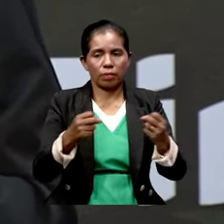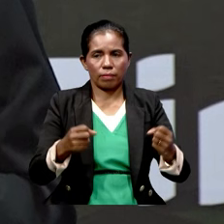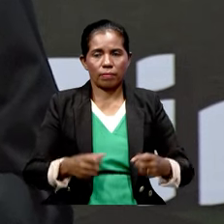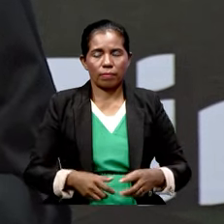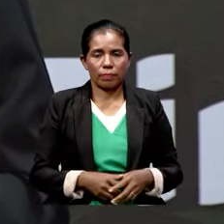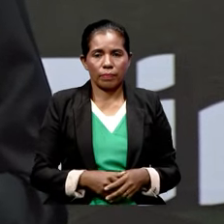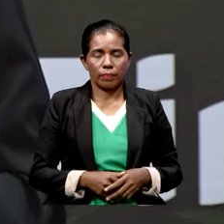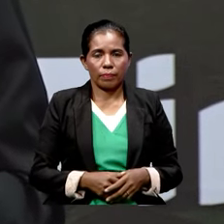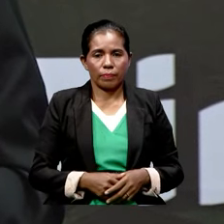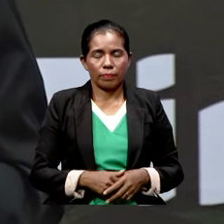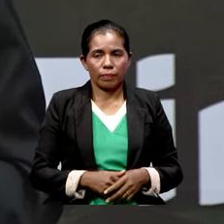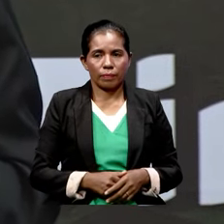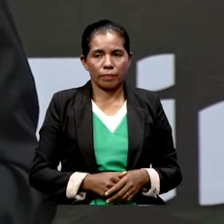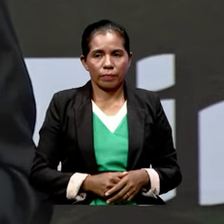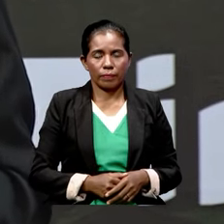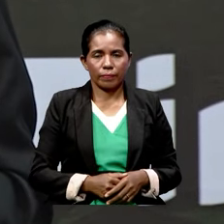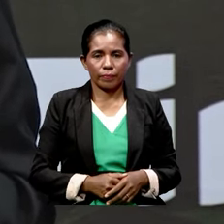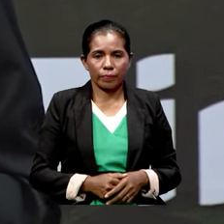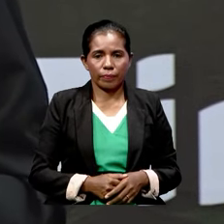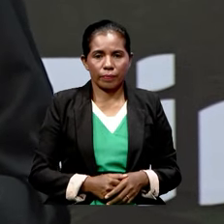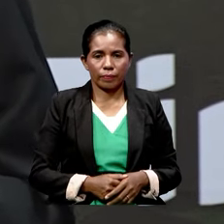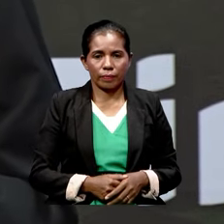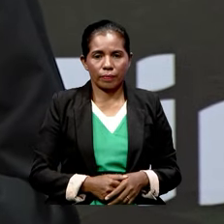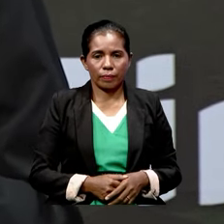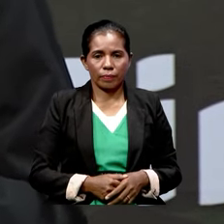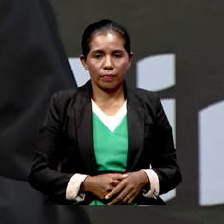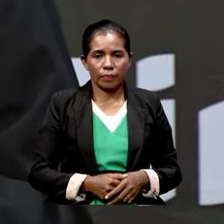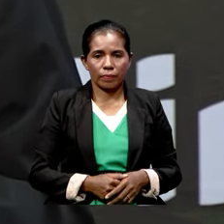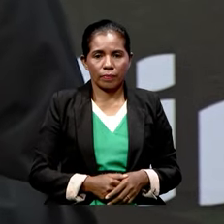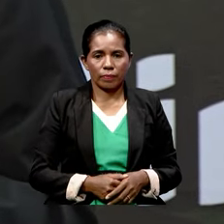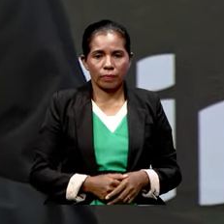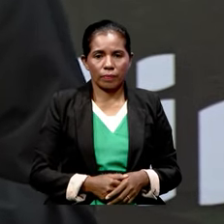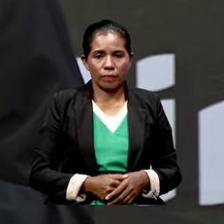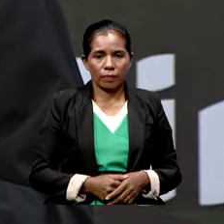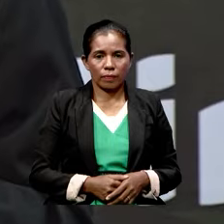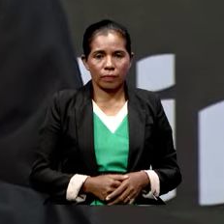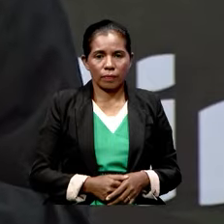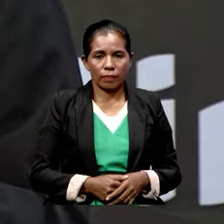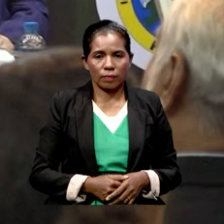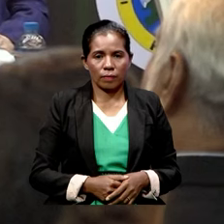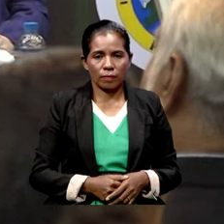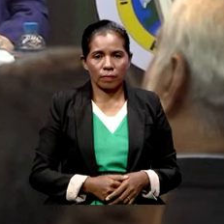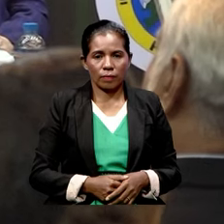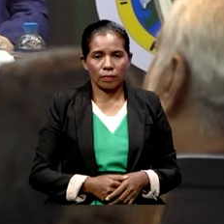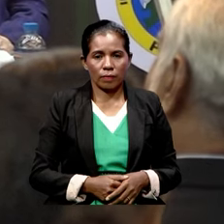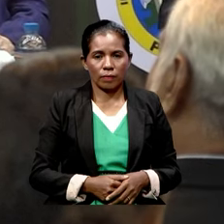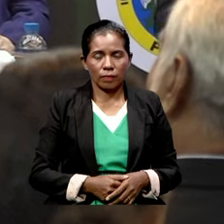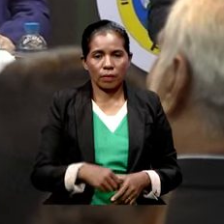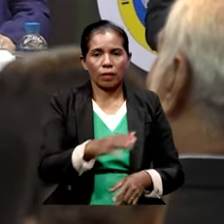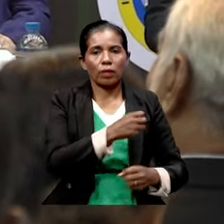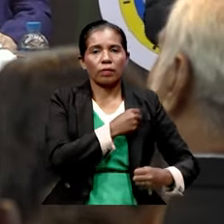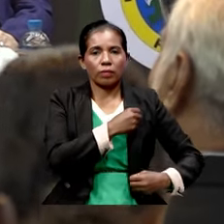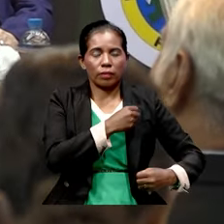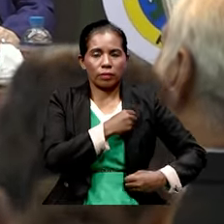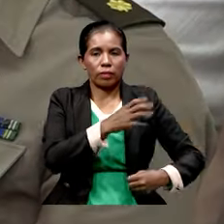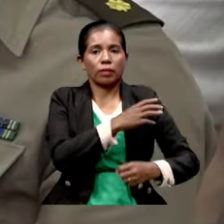Timor-Leste to prevent further loss of life. And destruction. Interfet no dar força